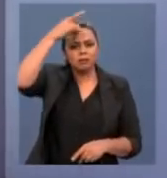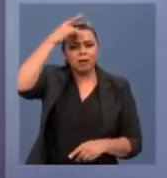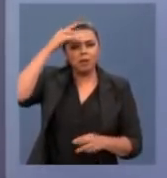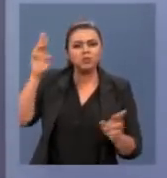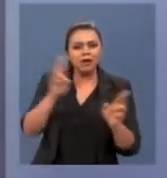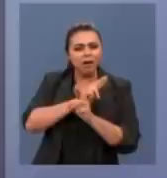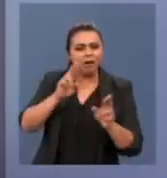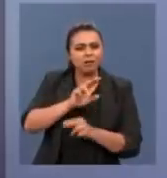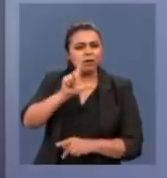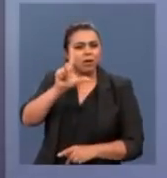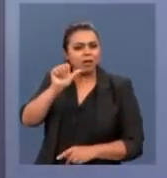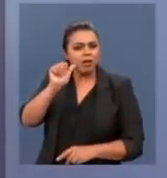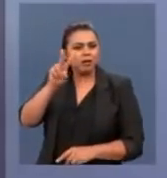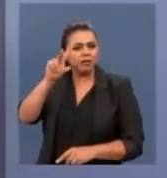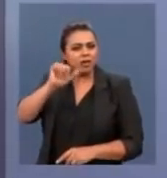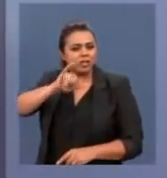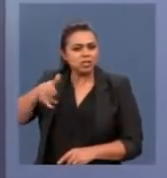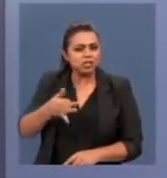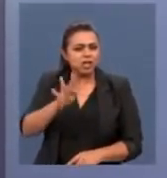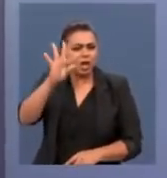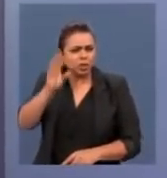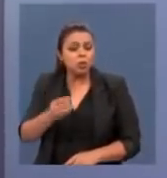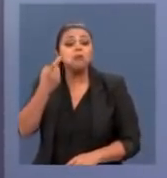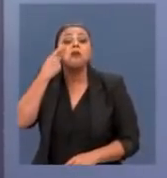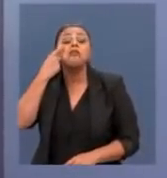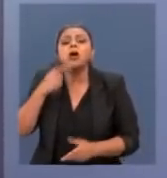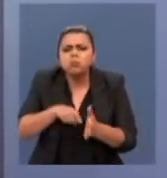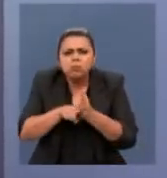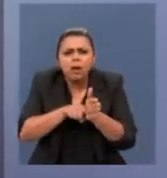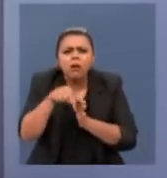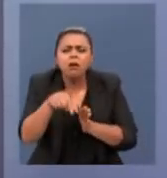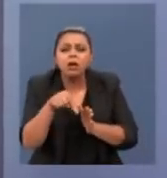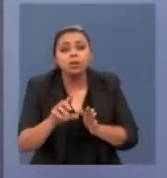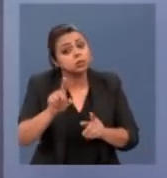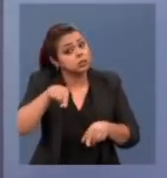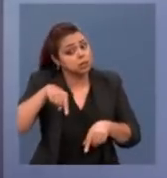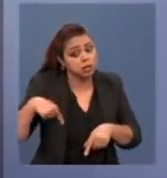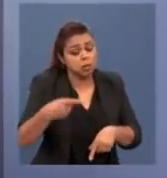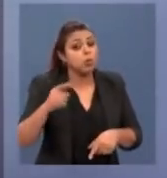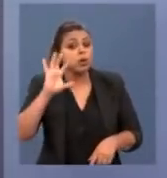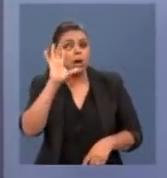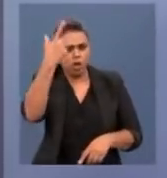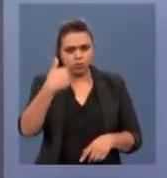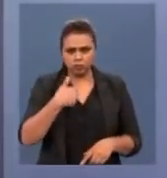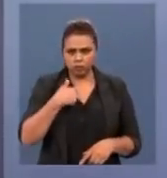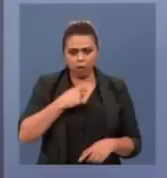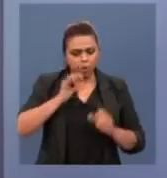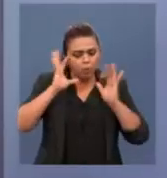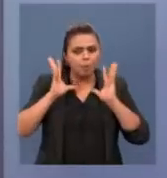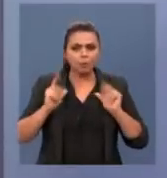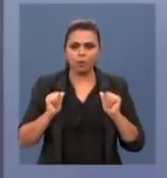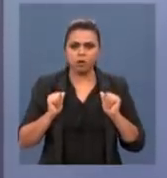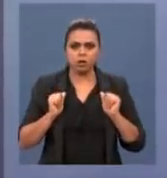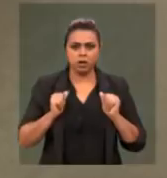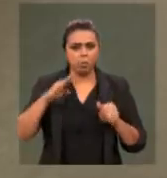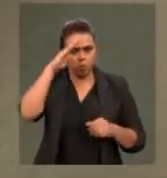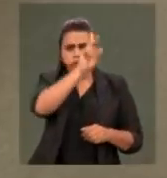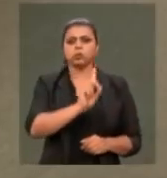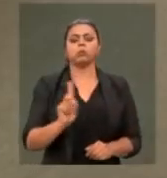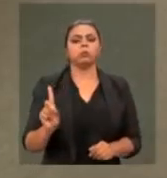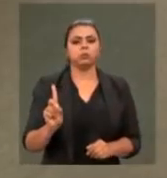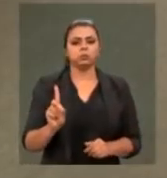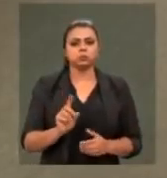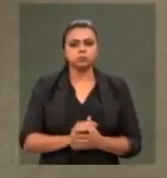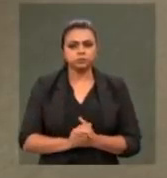pesquisa ver quem vocês vão achar e depois vocês tomam a decisão não sou eu não vou aceitar uma lesão bolsonaro não